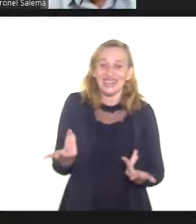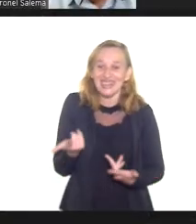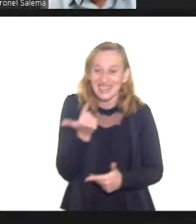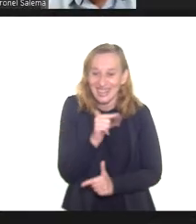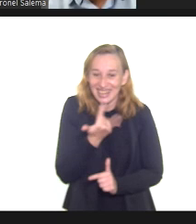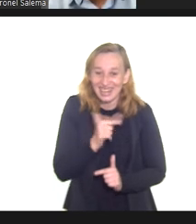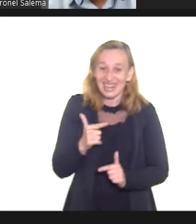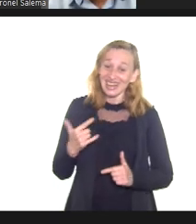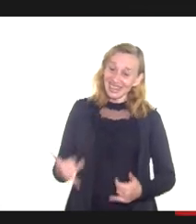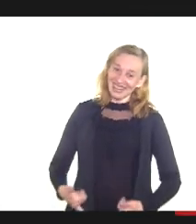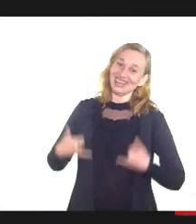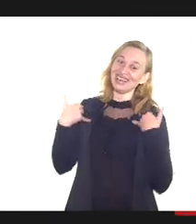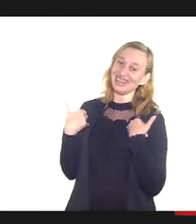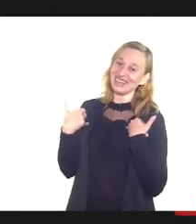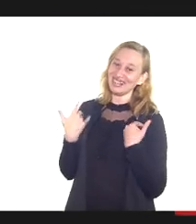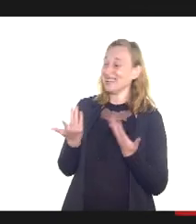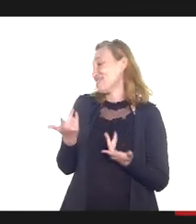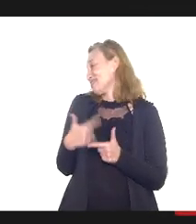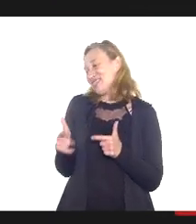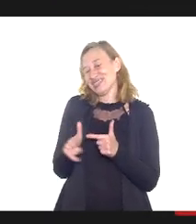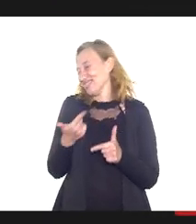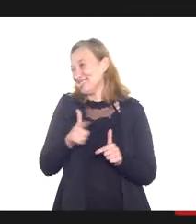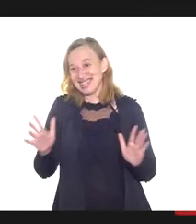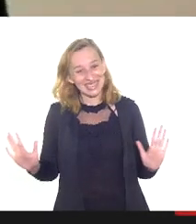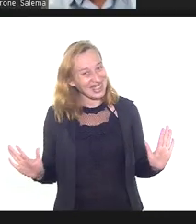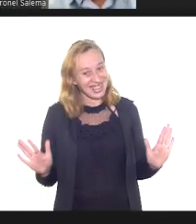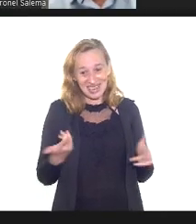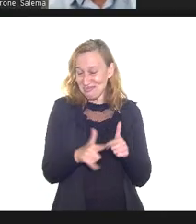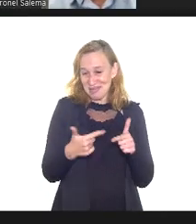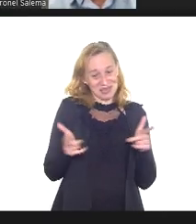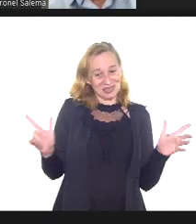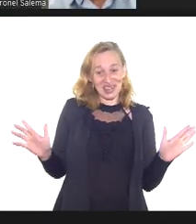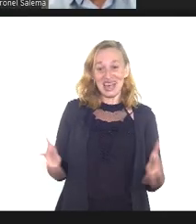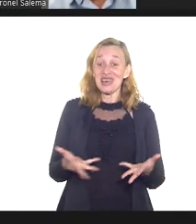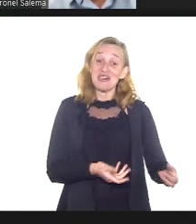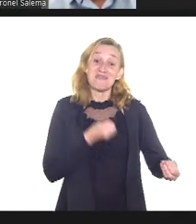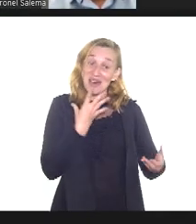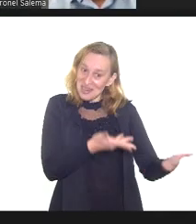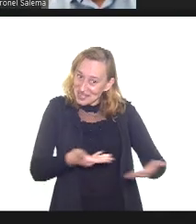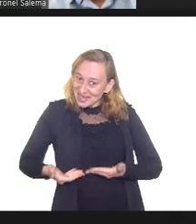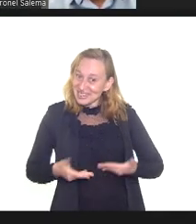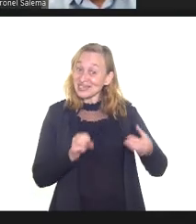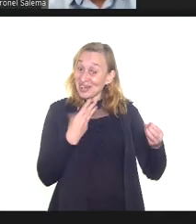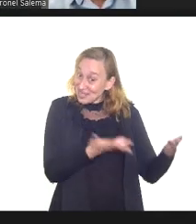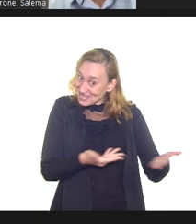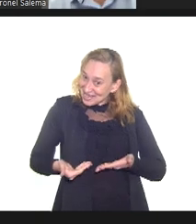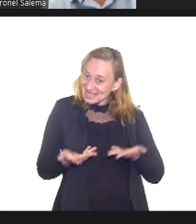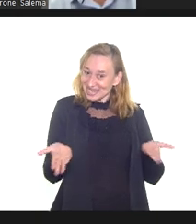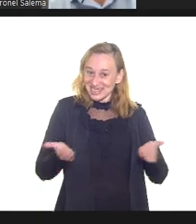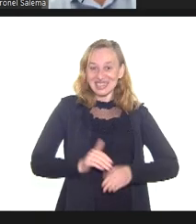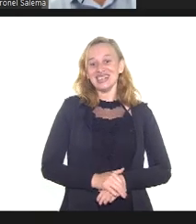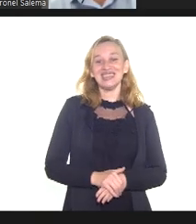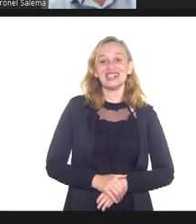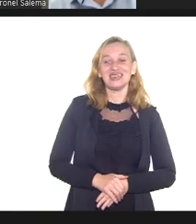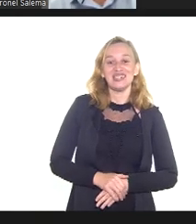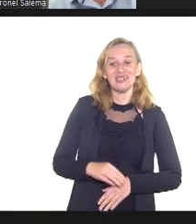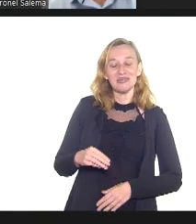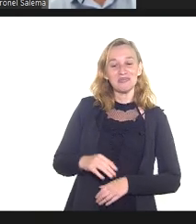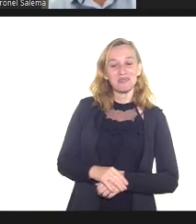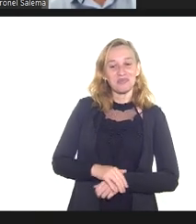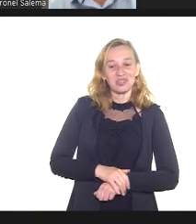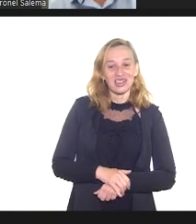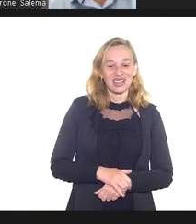É uma honra, não tem problema não. Seria muito bem-vindo, Marcelo. É declaração. Obrigado, amigo. Fala, amigo.